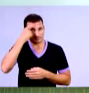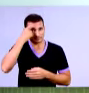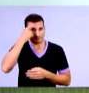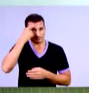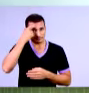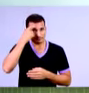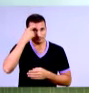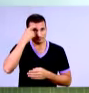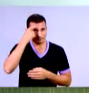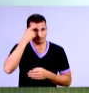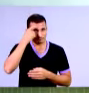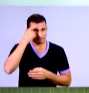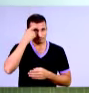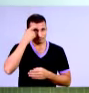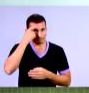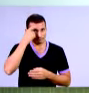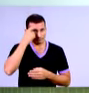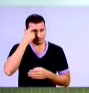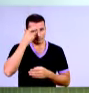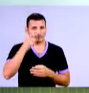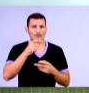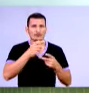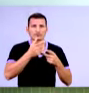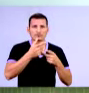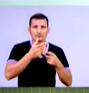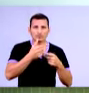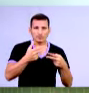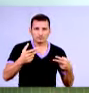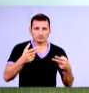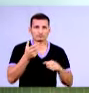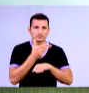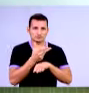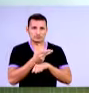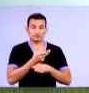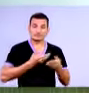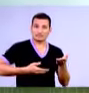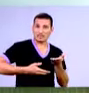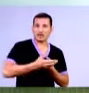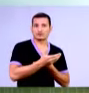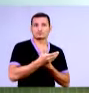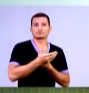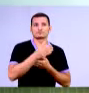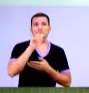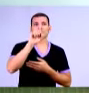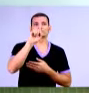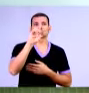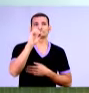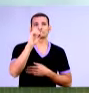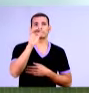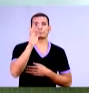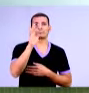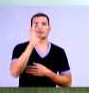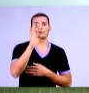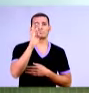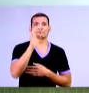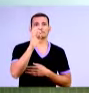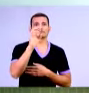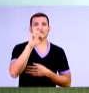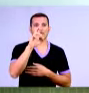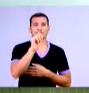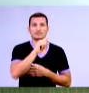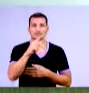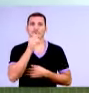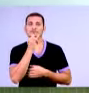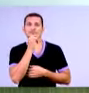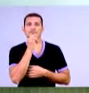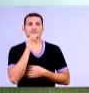os recursos multimídia interagem com softwares aplicativos, né? Então, por exemplo, o usuário clica em determinado